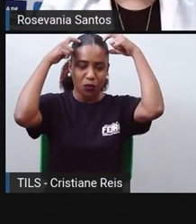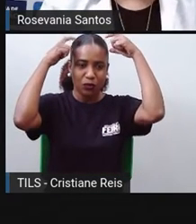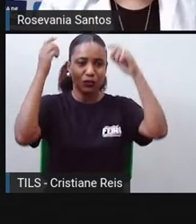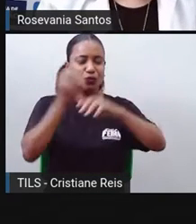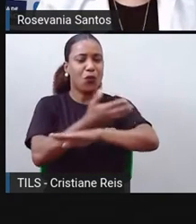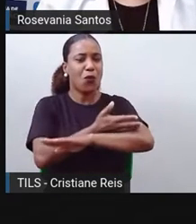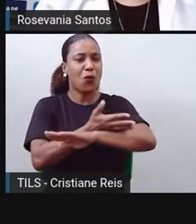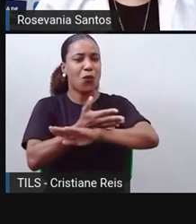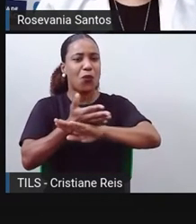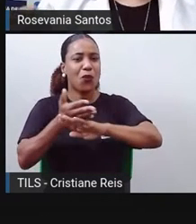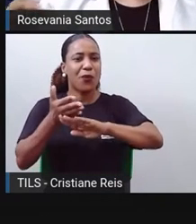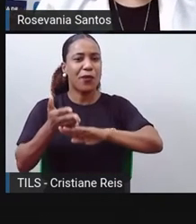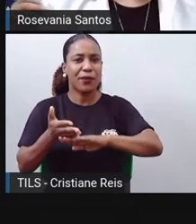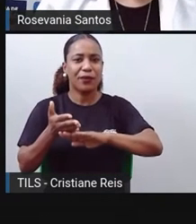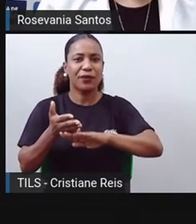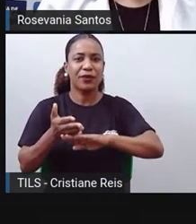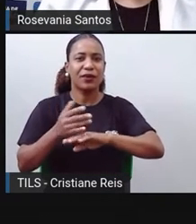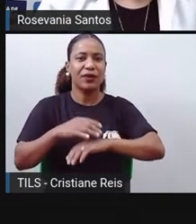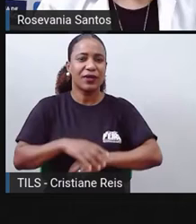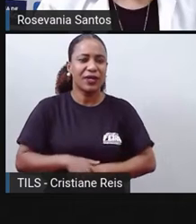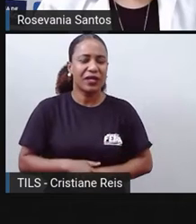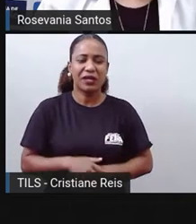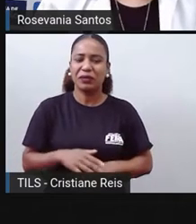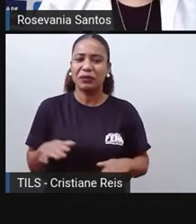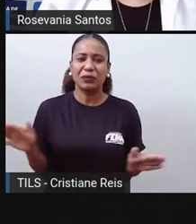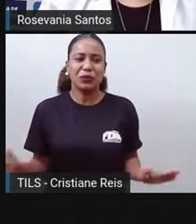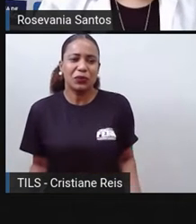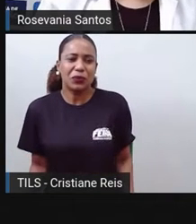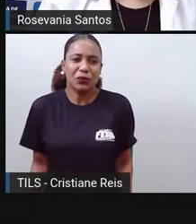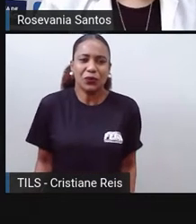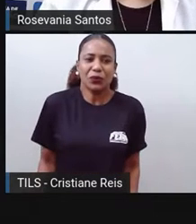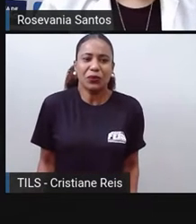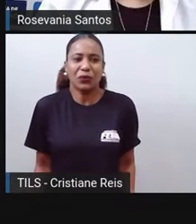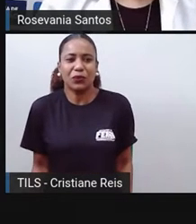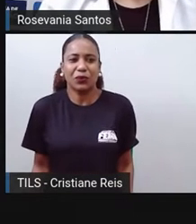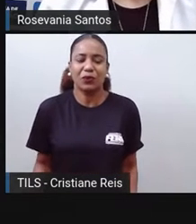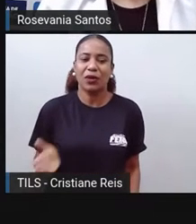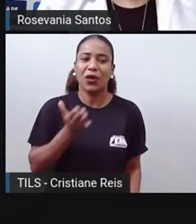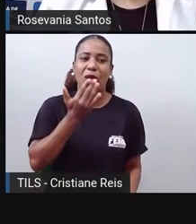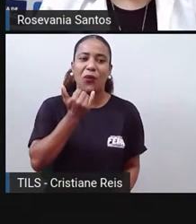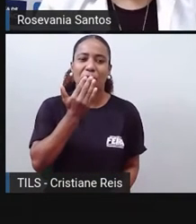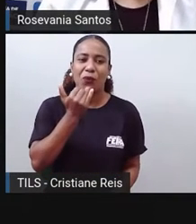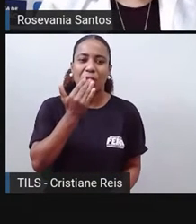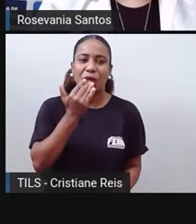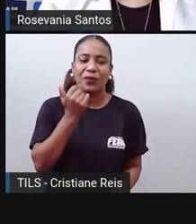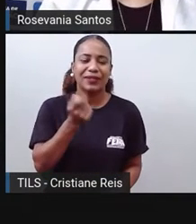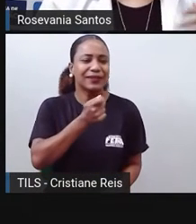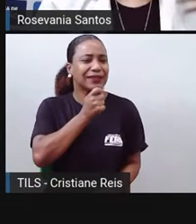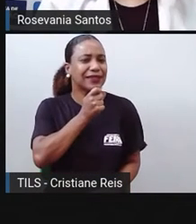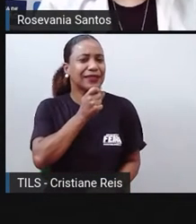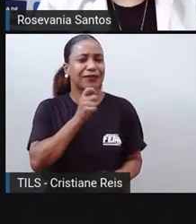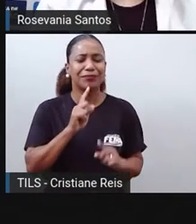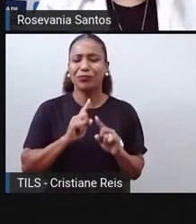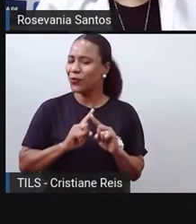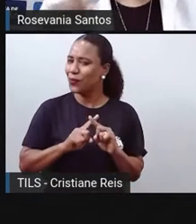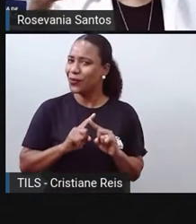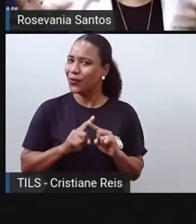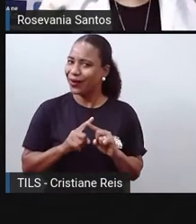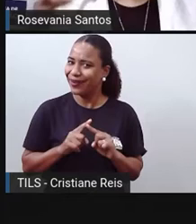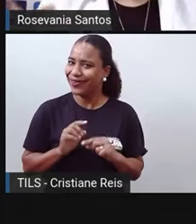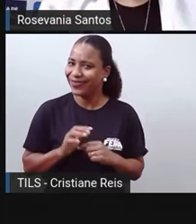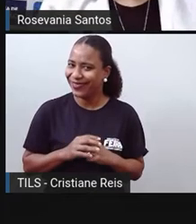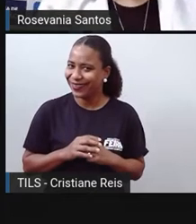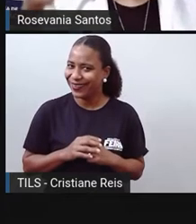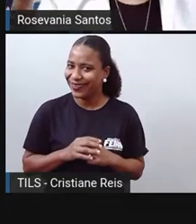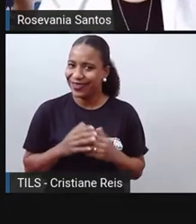será? Você já teve essa dúvida? Ah, muita gente vai perguntar se os ursos polares eles são extremamente,